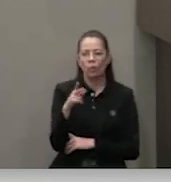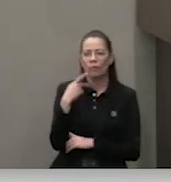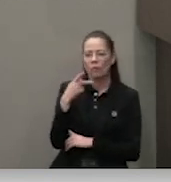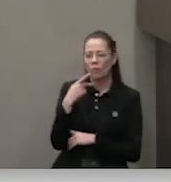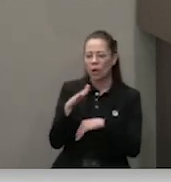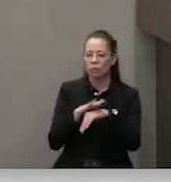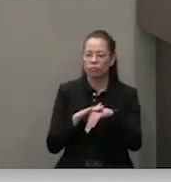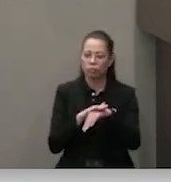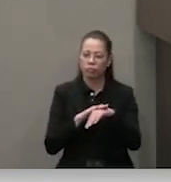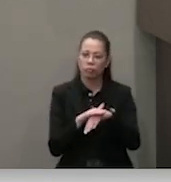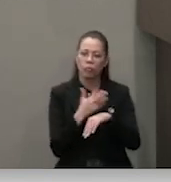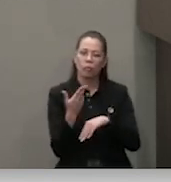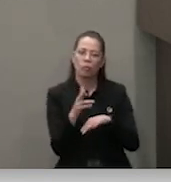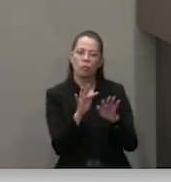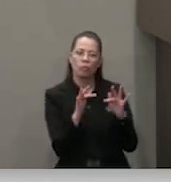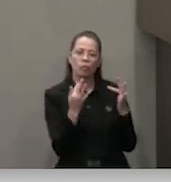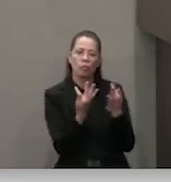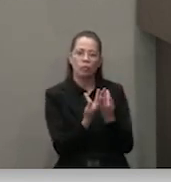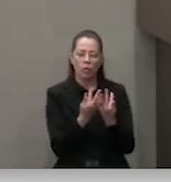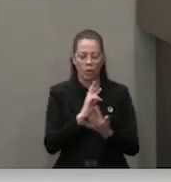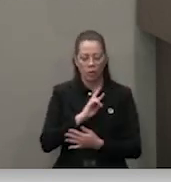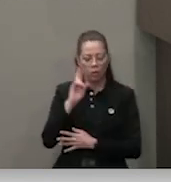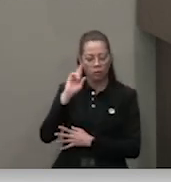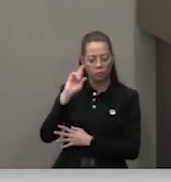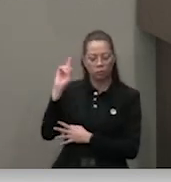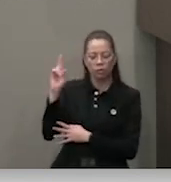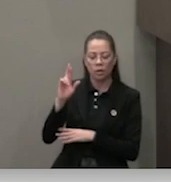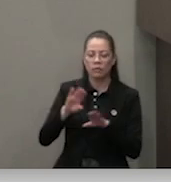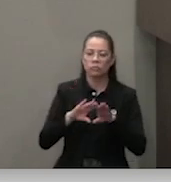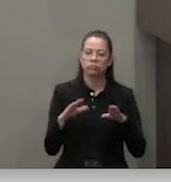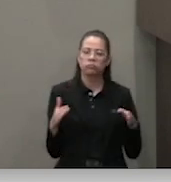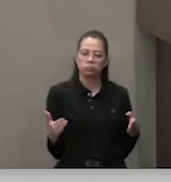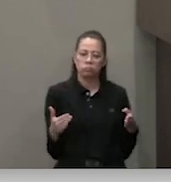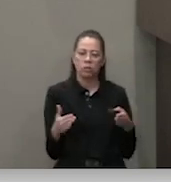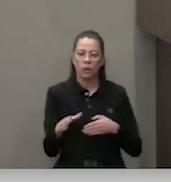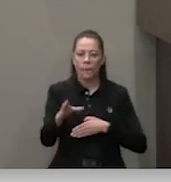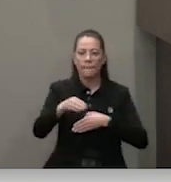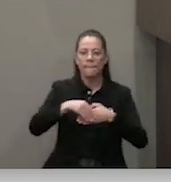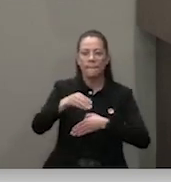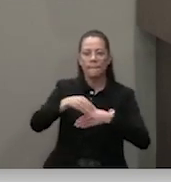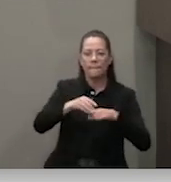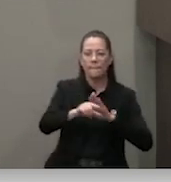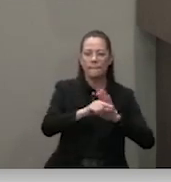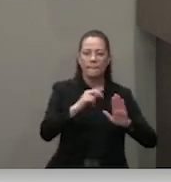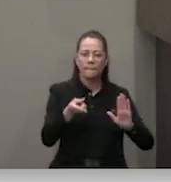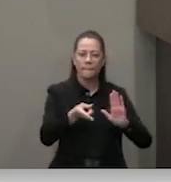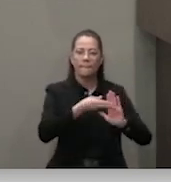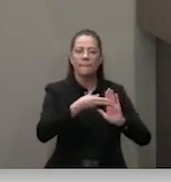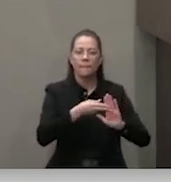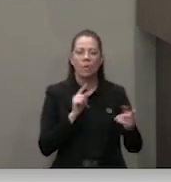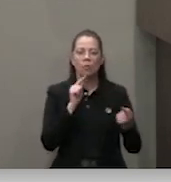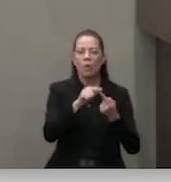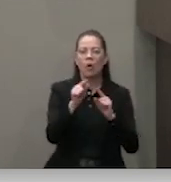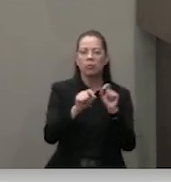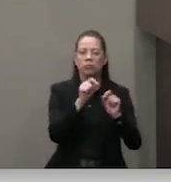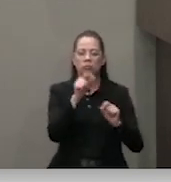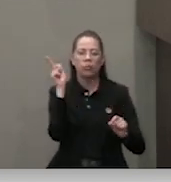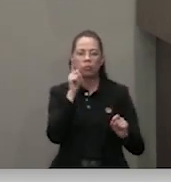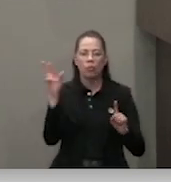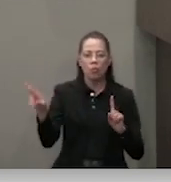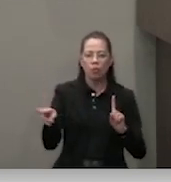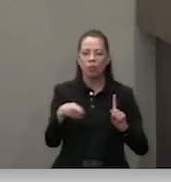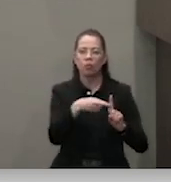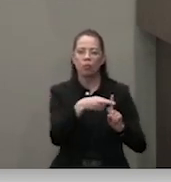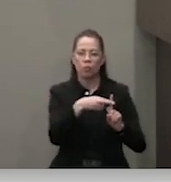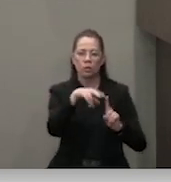eles conversei com eles ou com a sua seu chefe de gabinete sua Assessoria quem destina as emendas com o principal objetivo buscar recursos e colocamos no